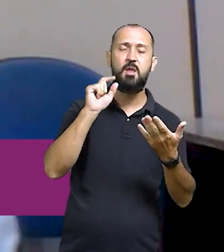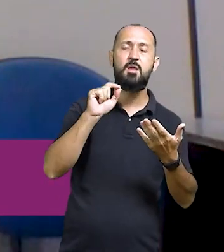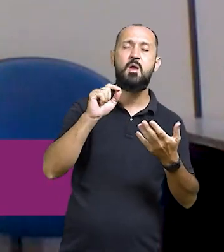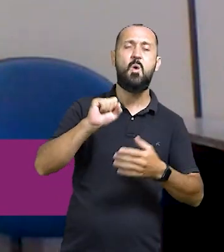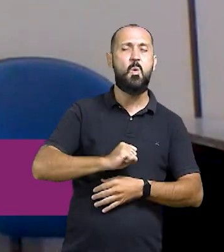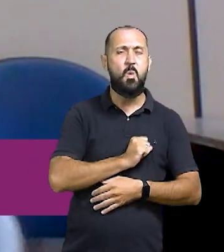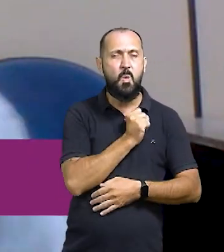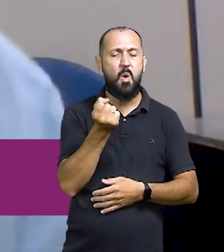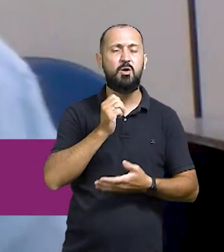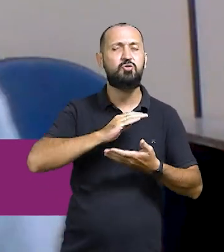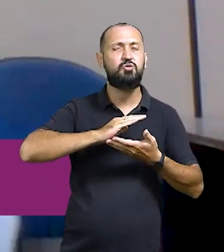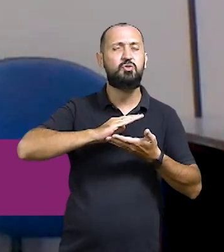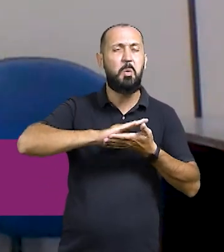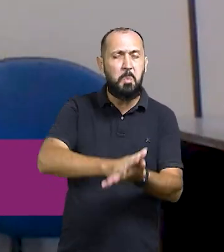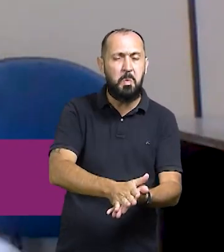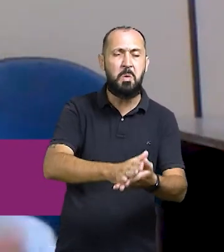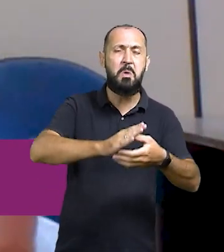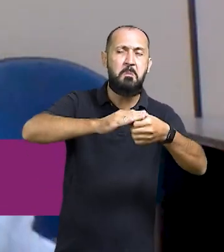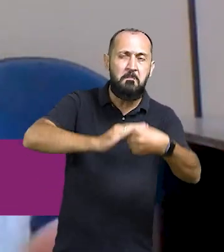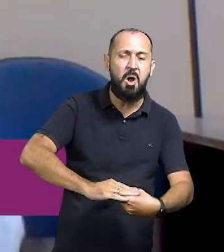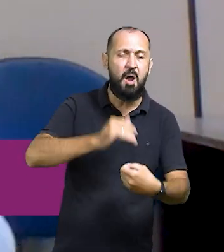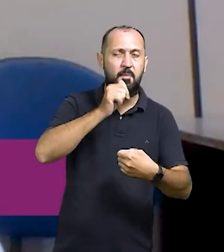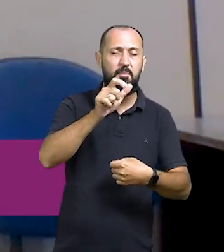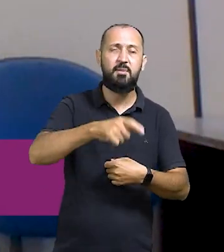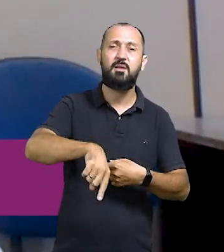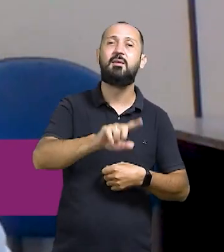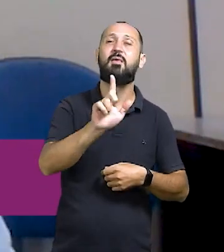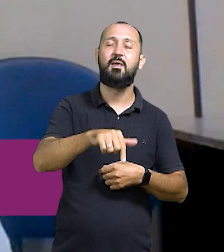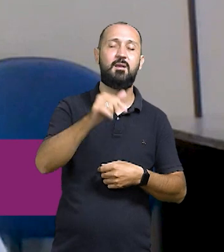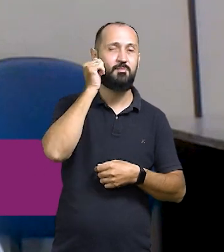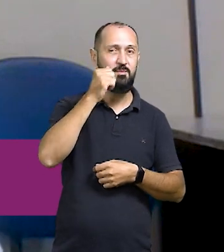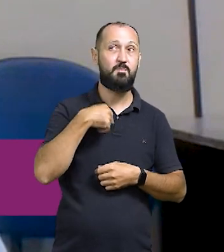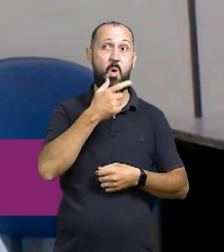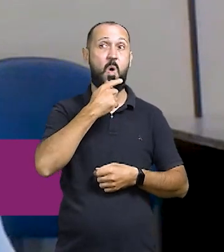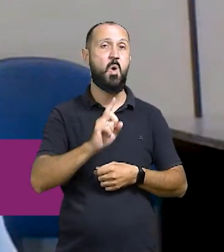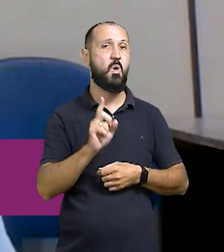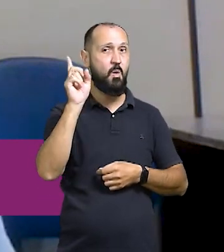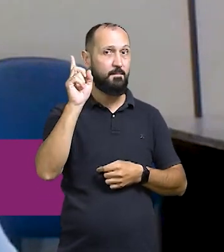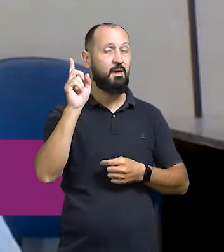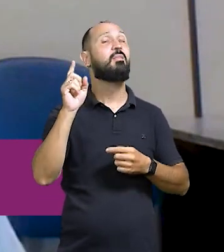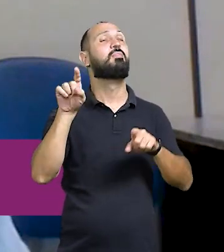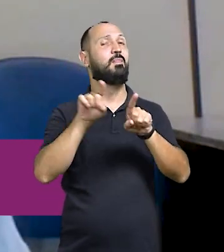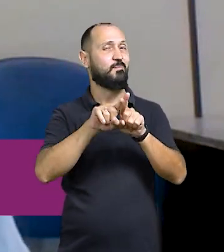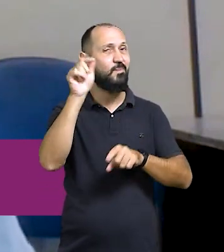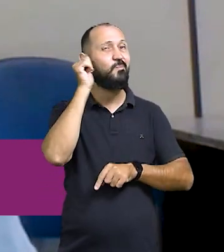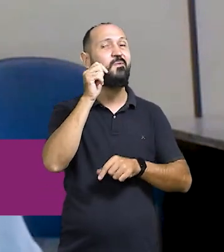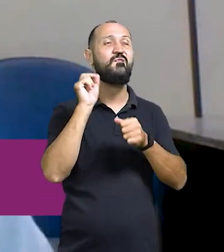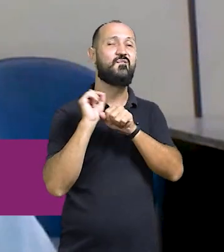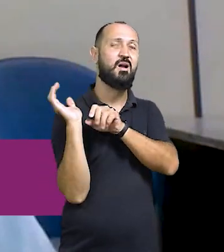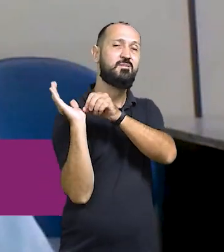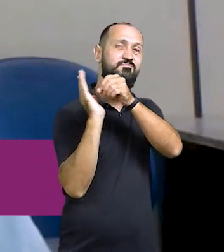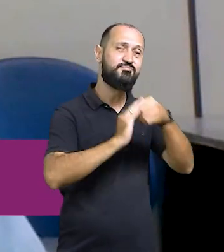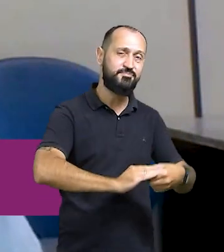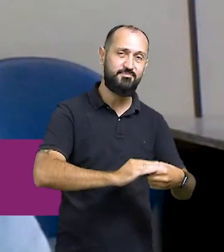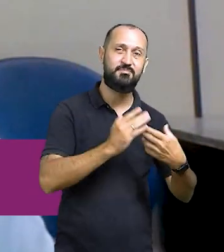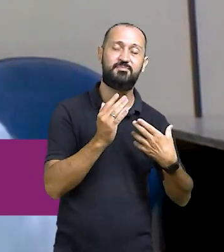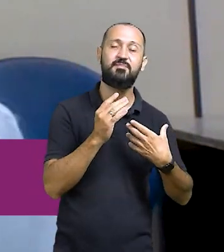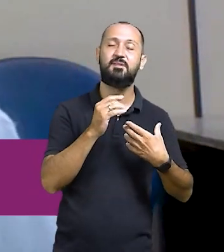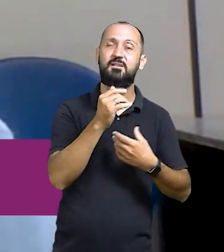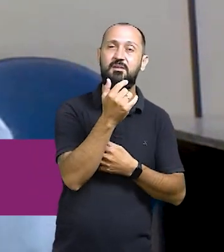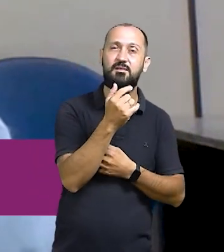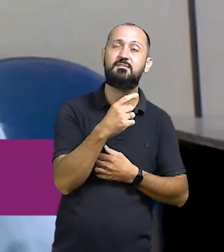mulher, e aí nós realizamos... Mulheres para casa, né, aqui para discussão, aqui para a Casa de Leis. Exatamente. E aí a gente fez